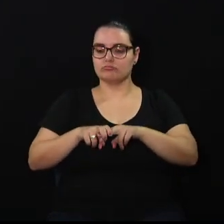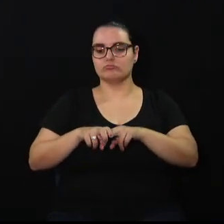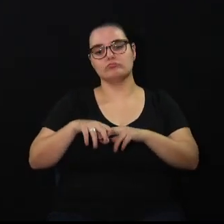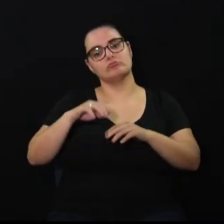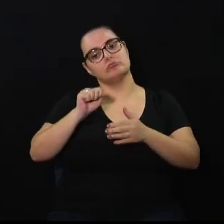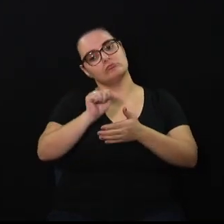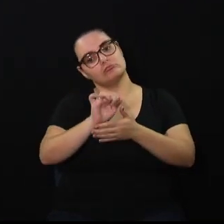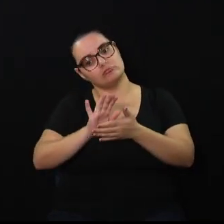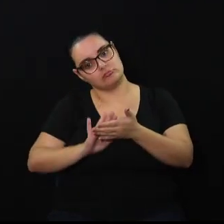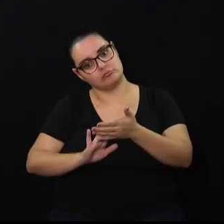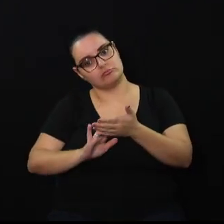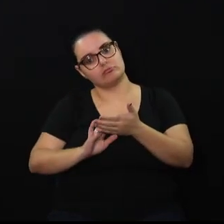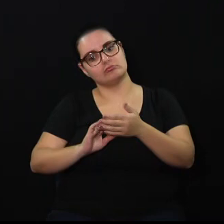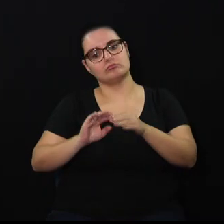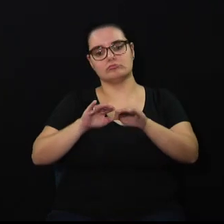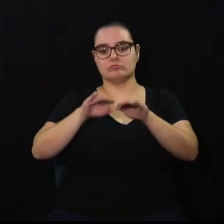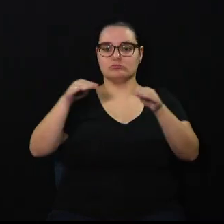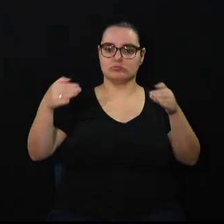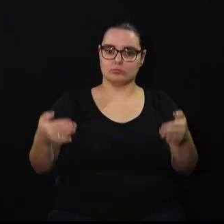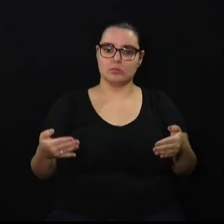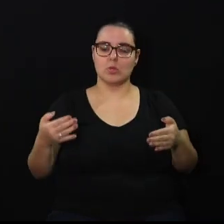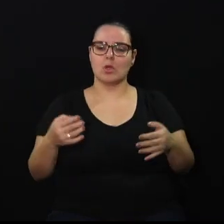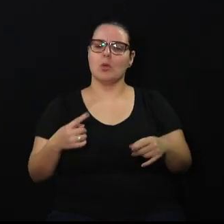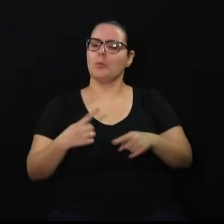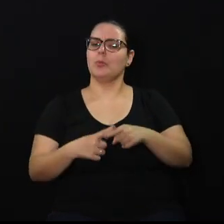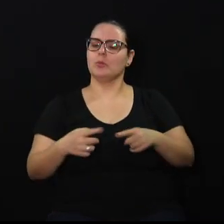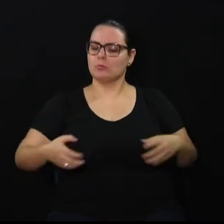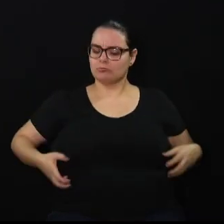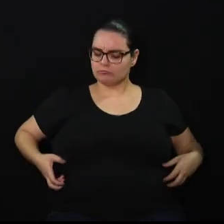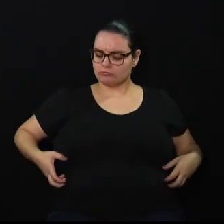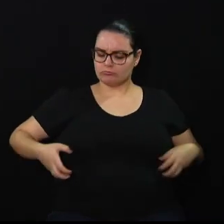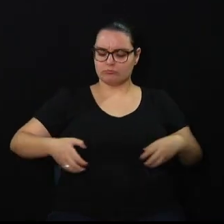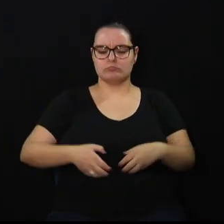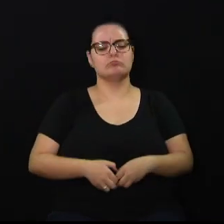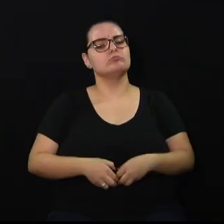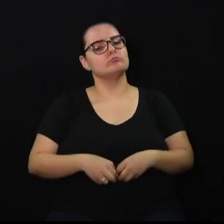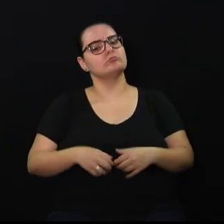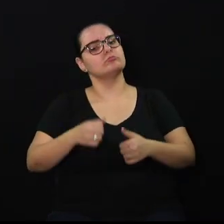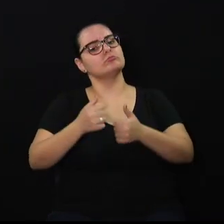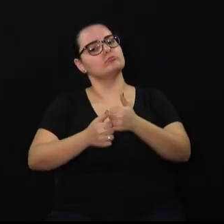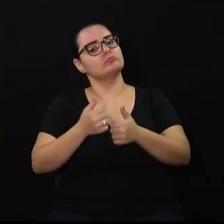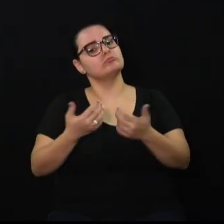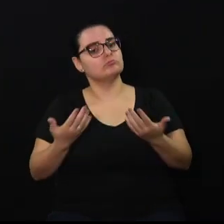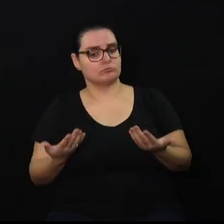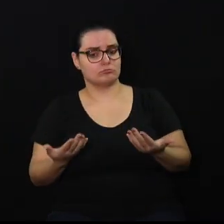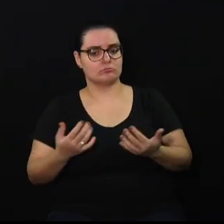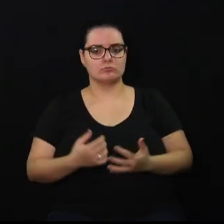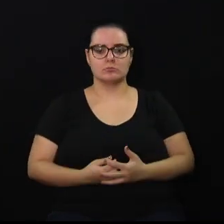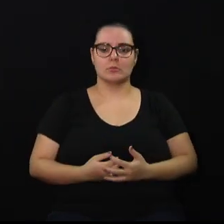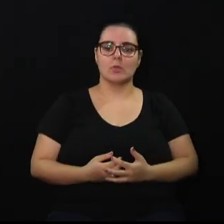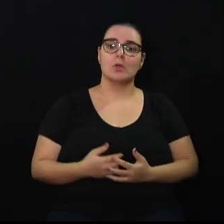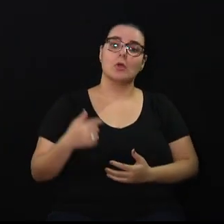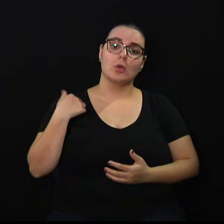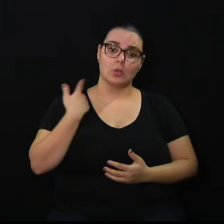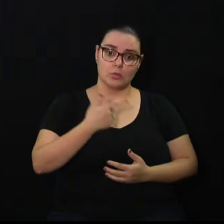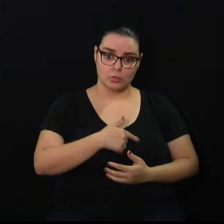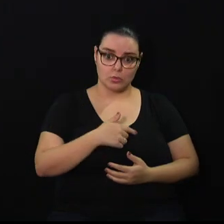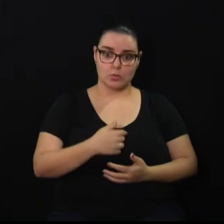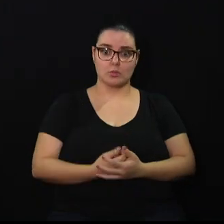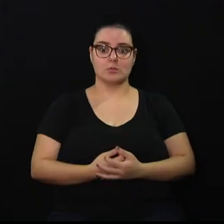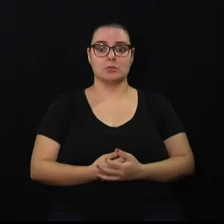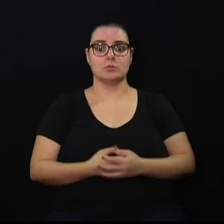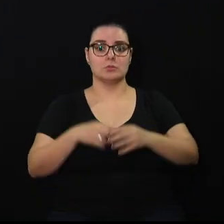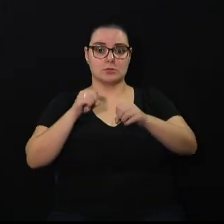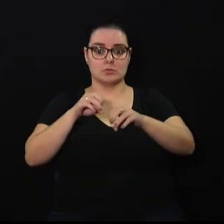atividade de mesa então por que não fazer um cinto de arroz nem tão assim pra gente que tá hoje no ensino de uma